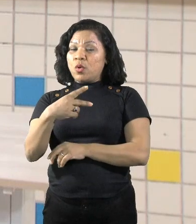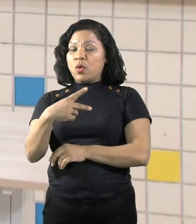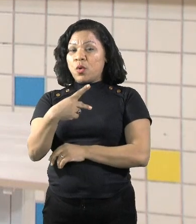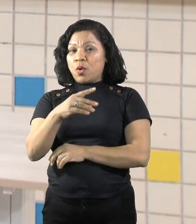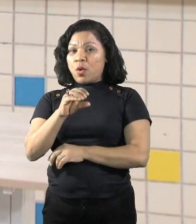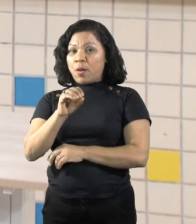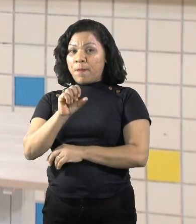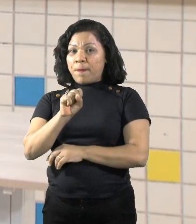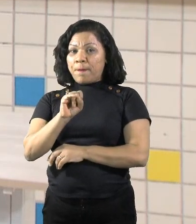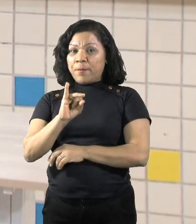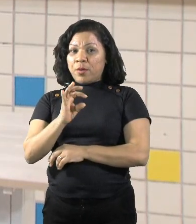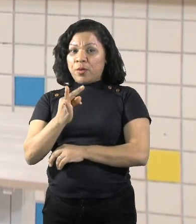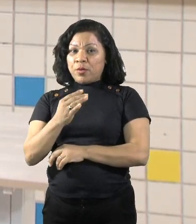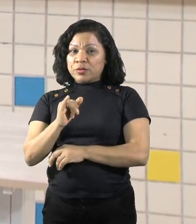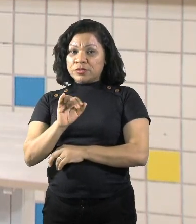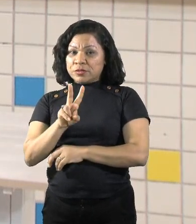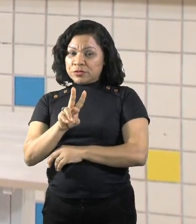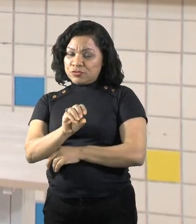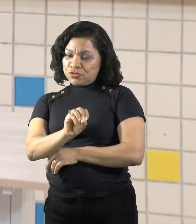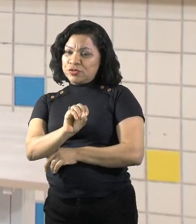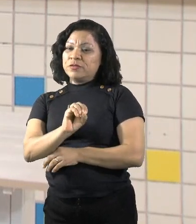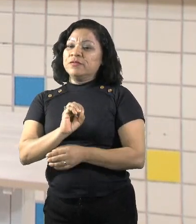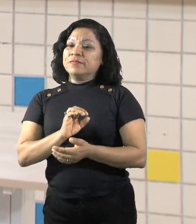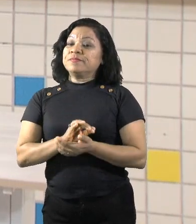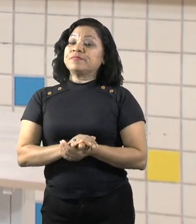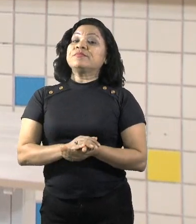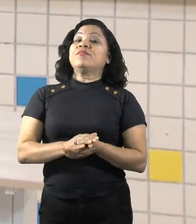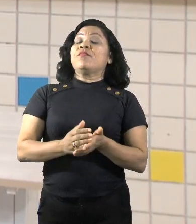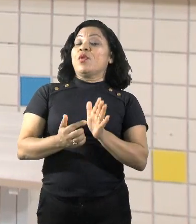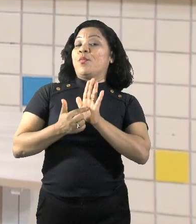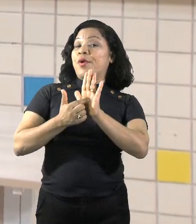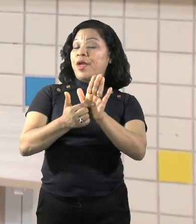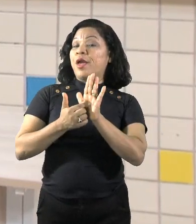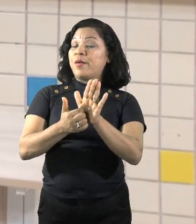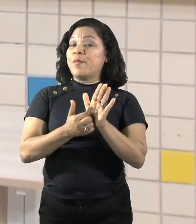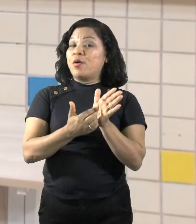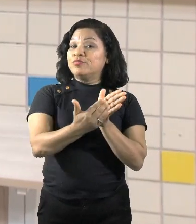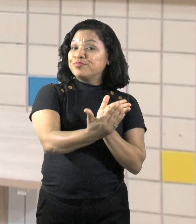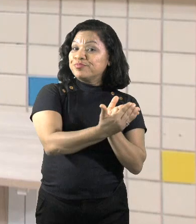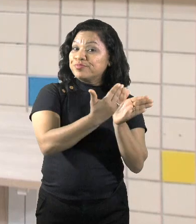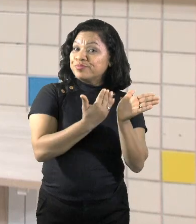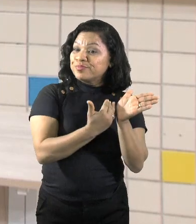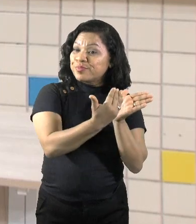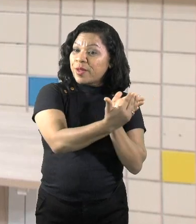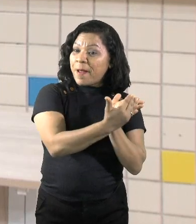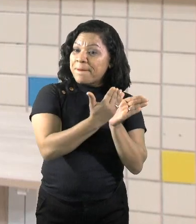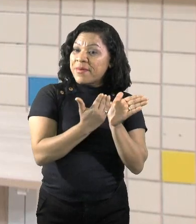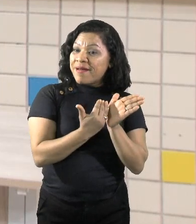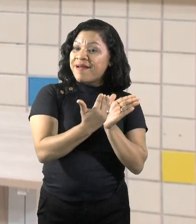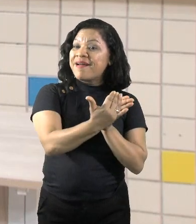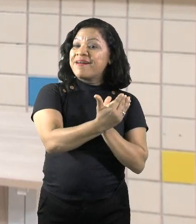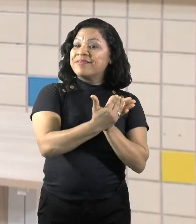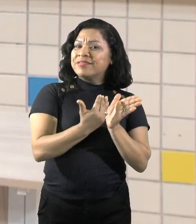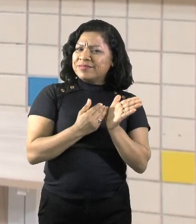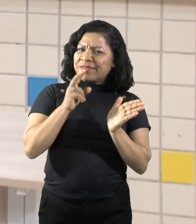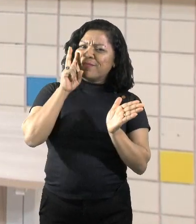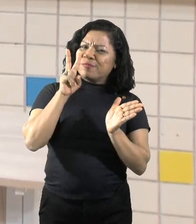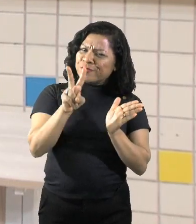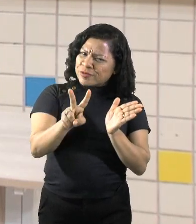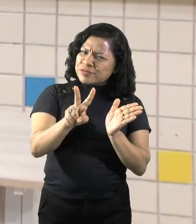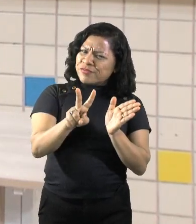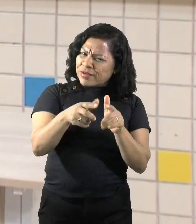com defeito. Eu quero mostrar umas folhas, umas páginas desse livro para vocês verem se está com defeito